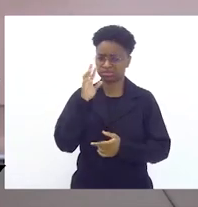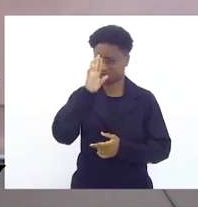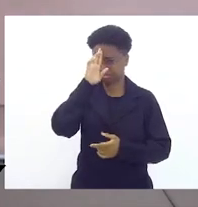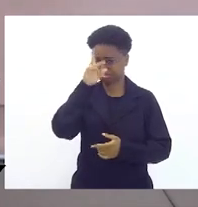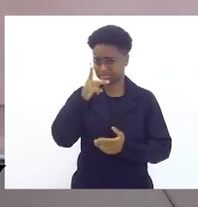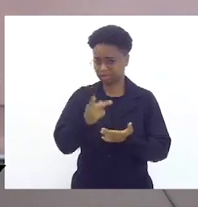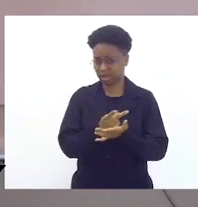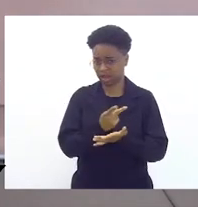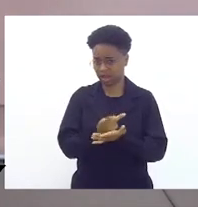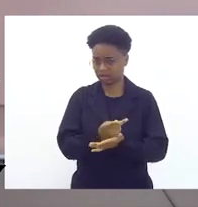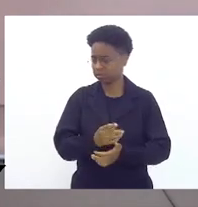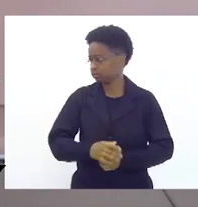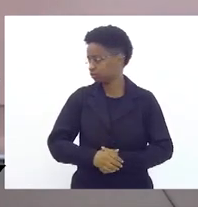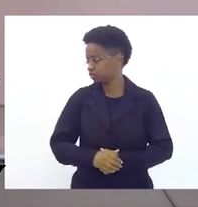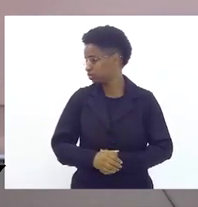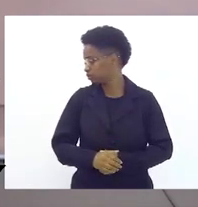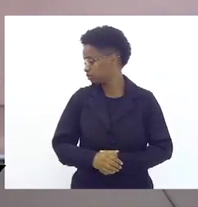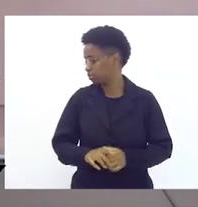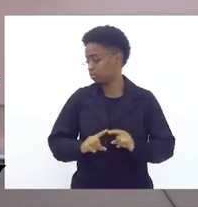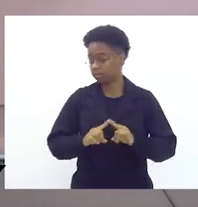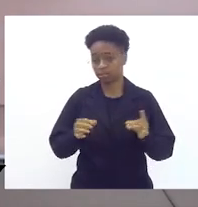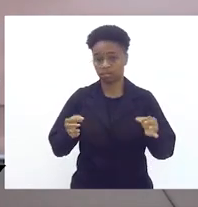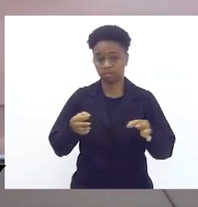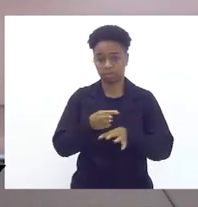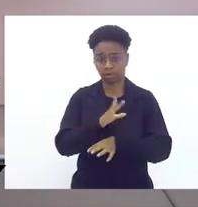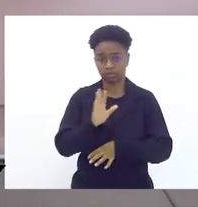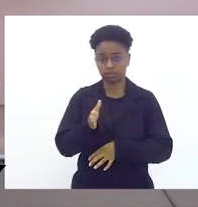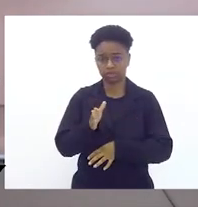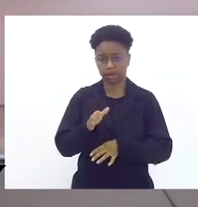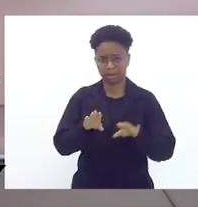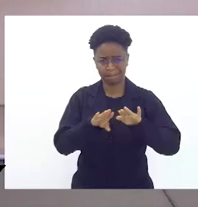já tá toda composta mesmo inacreditável